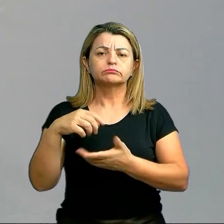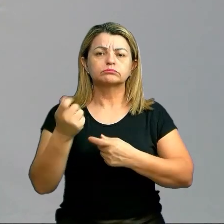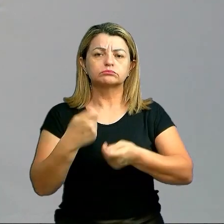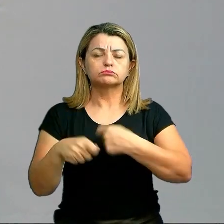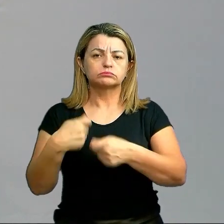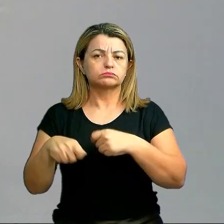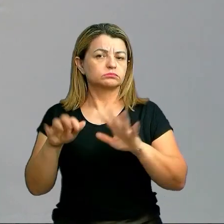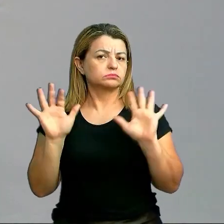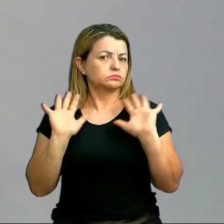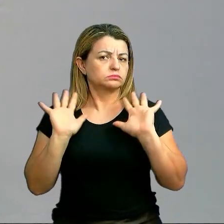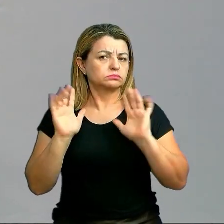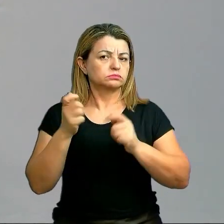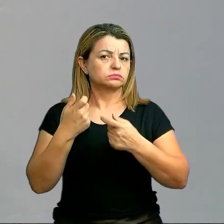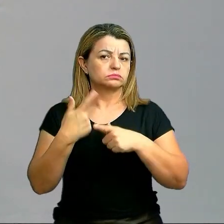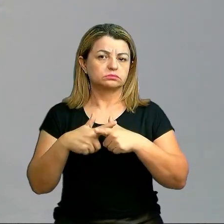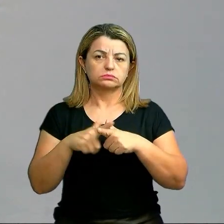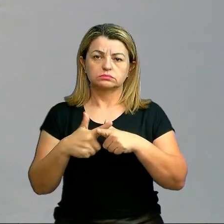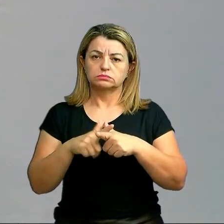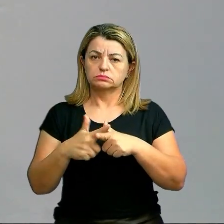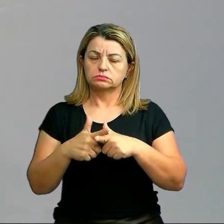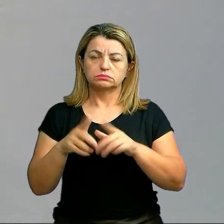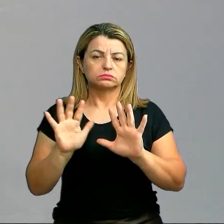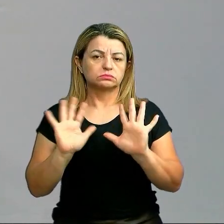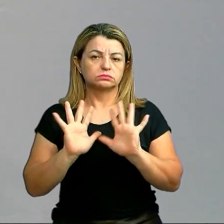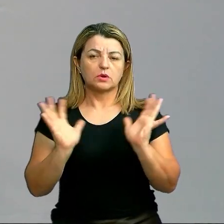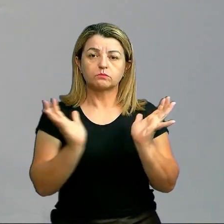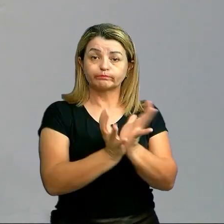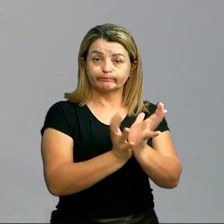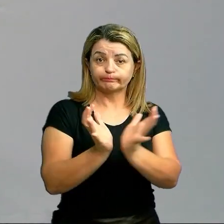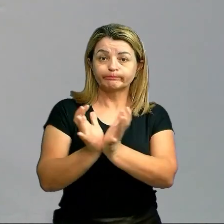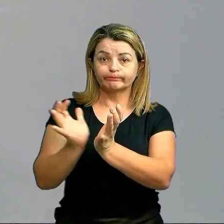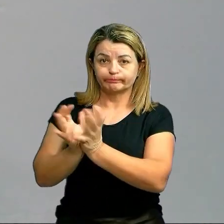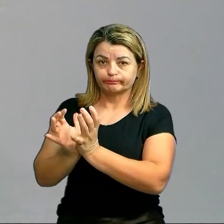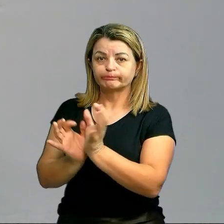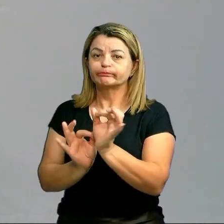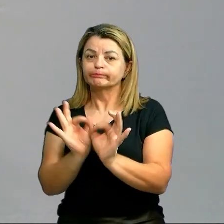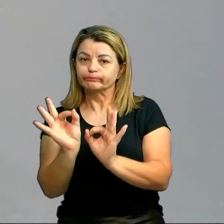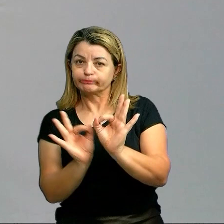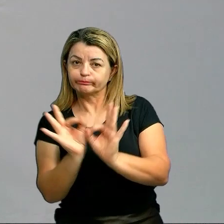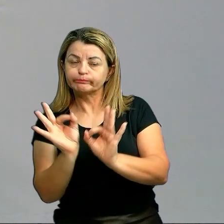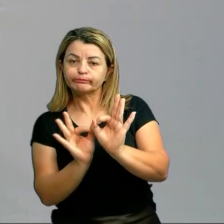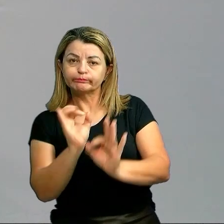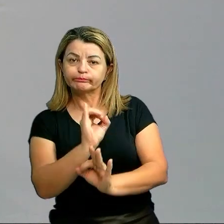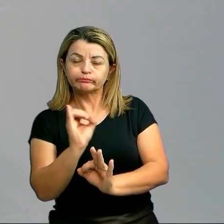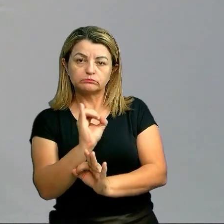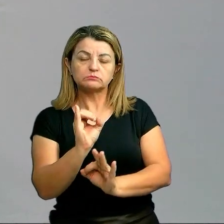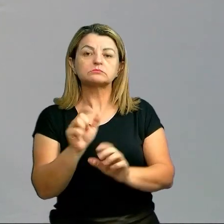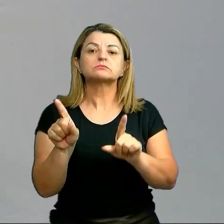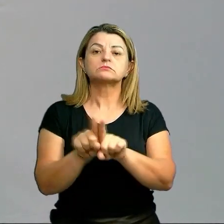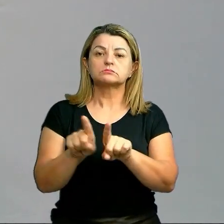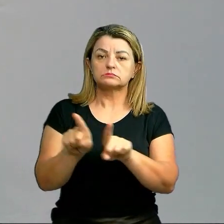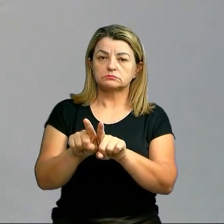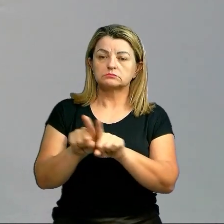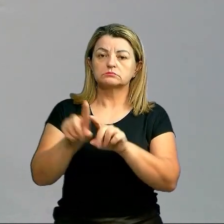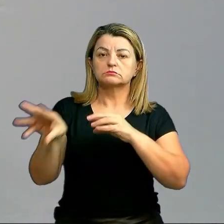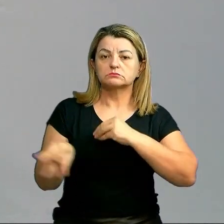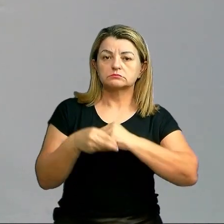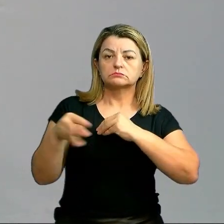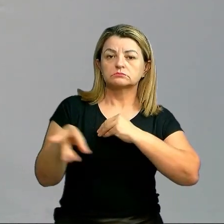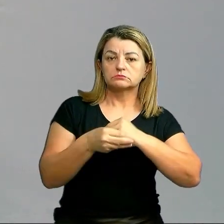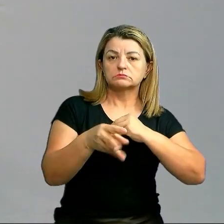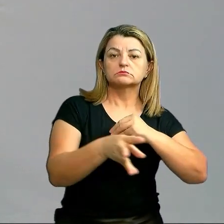não é problema. As organizações internacionais ou organismos internacionais também são compostos pelos